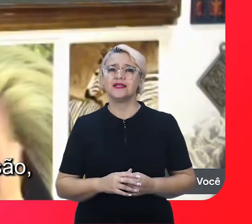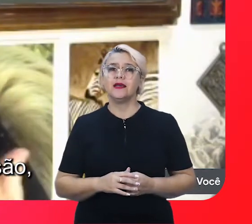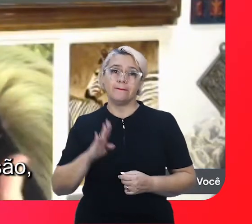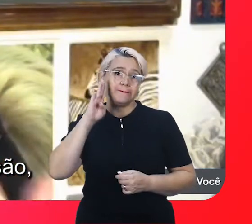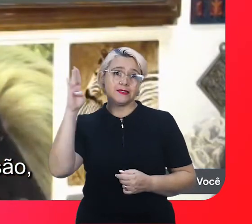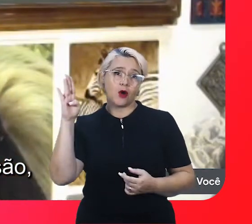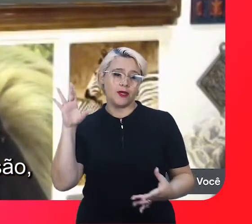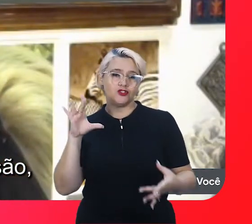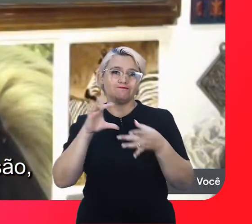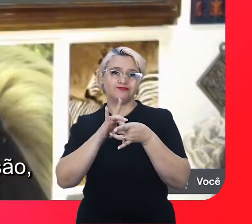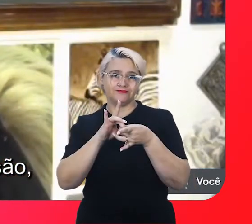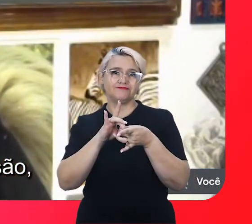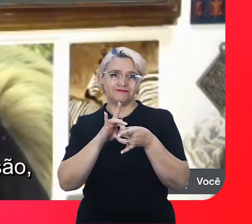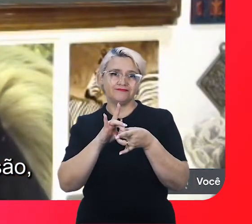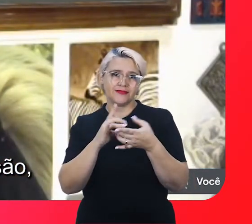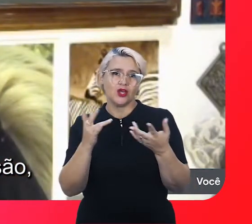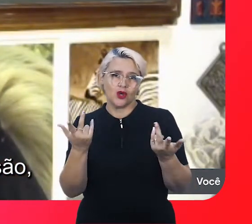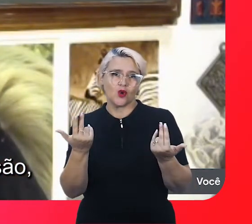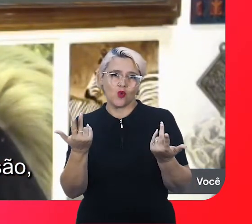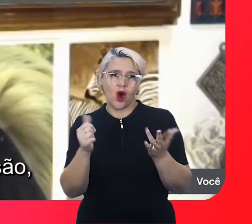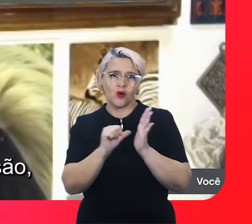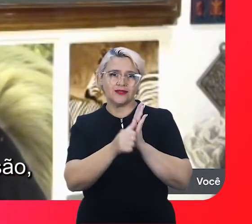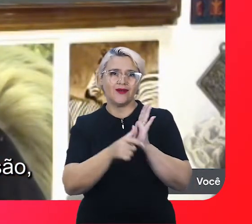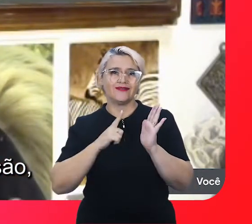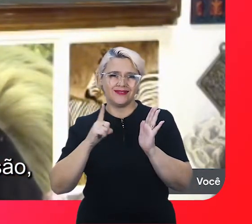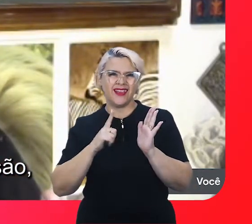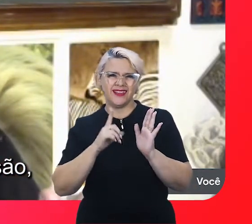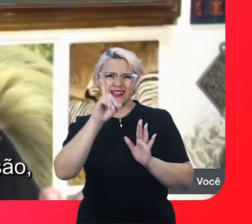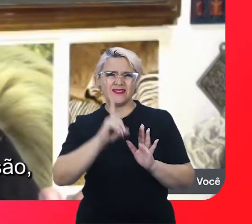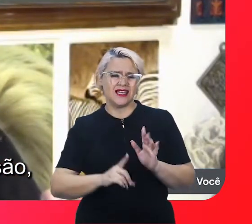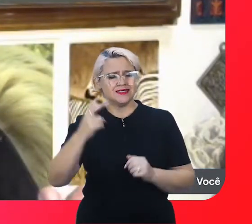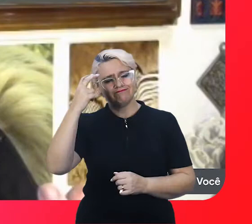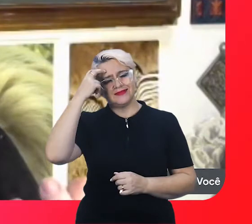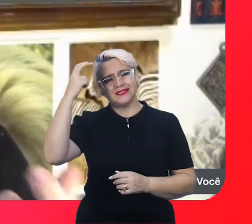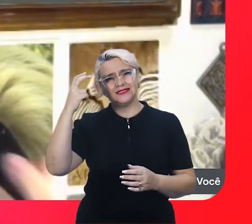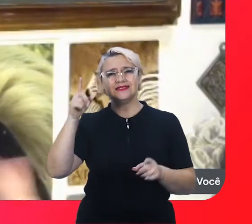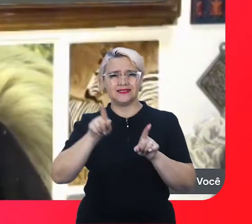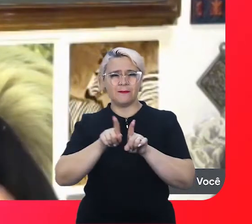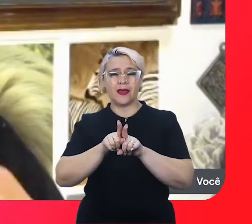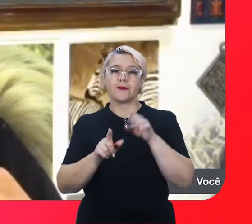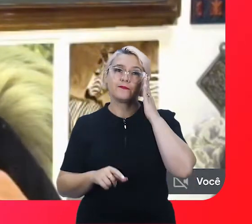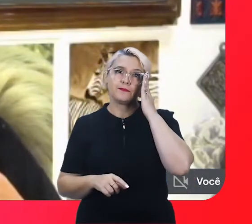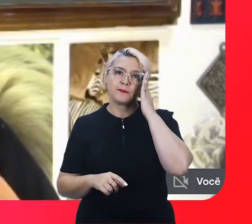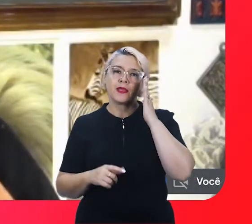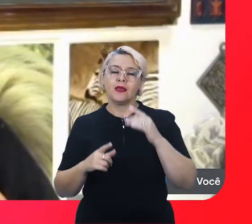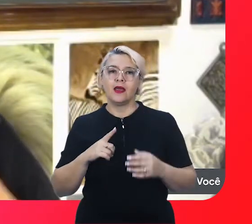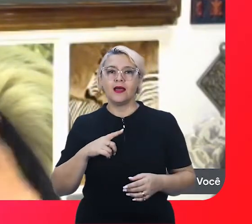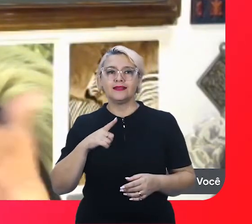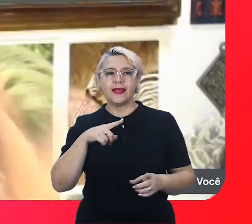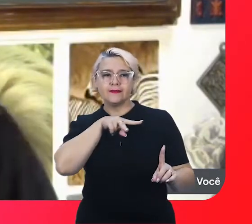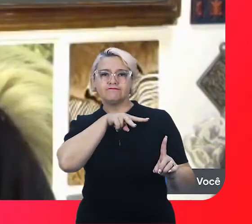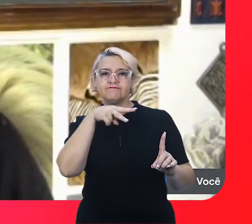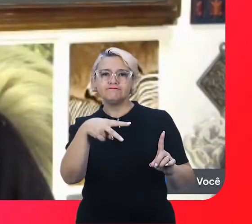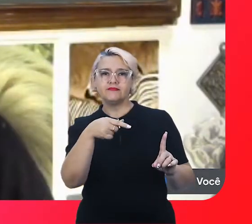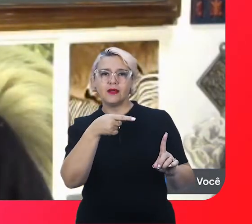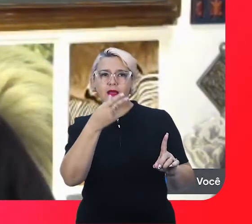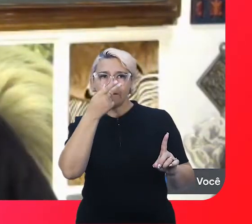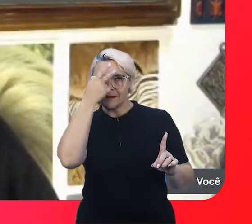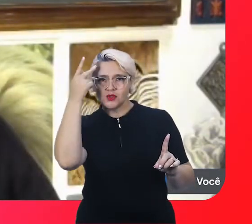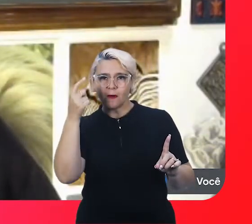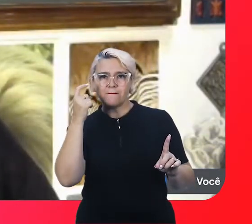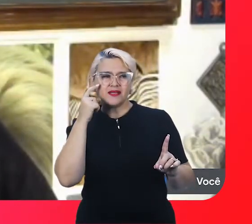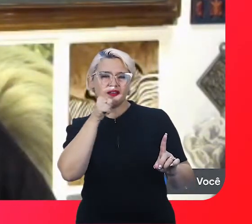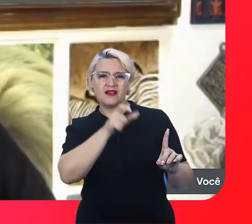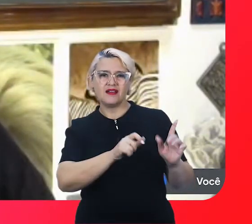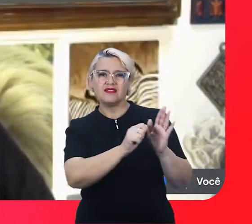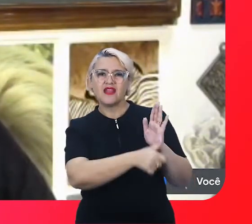principalmente associada, como muitas são, a uma deficiência intelectual, você recebe um olhar de menos-valia das pessoas,